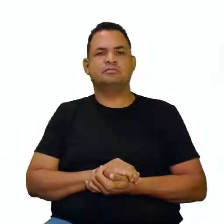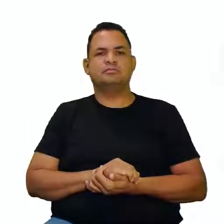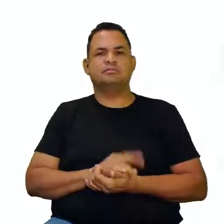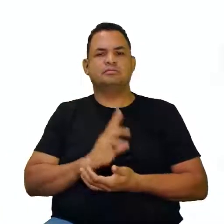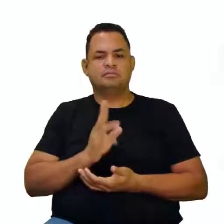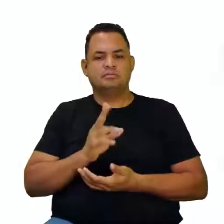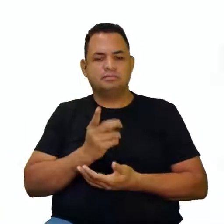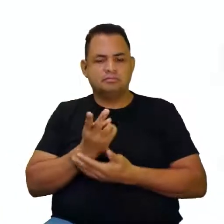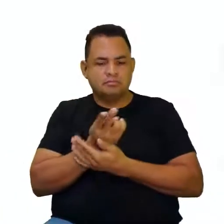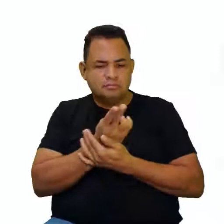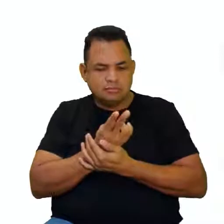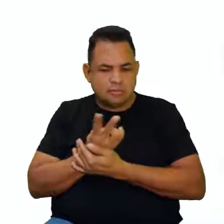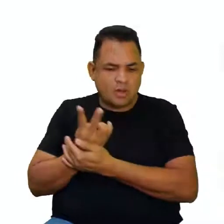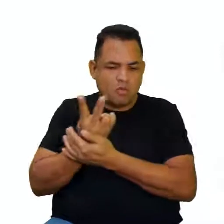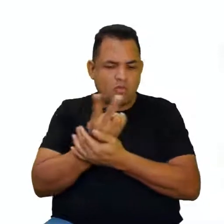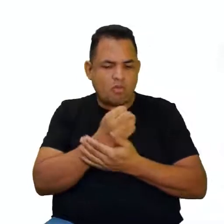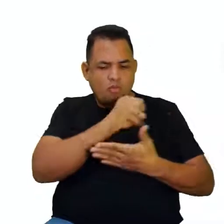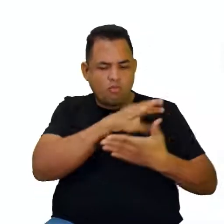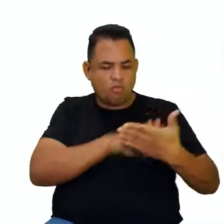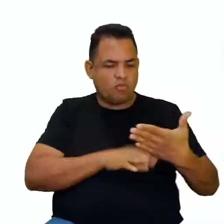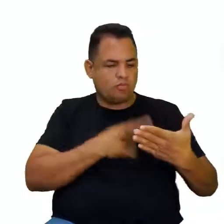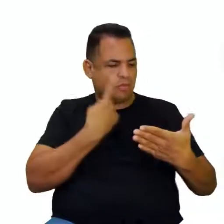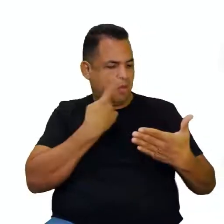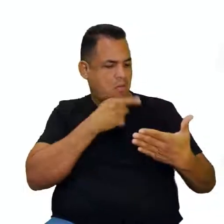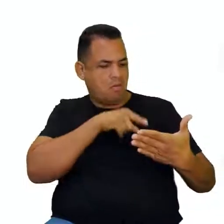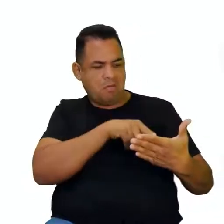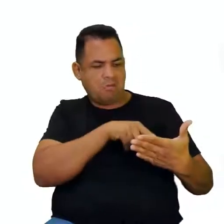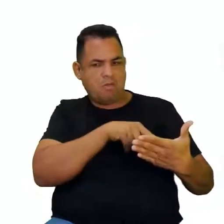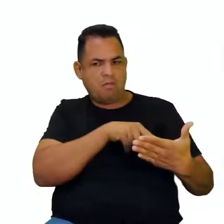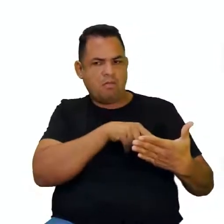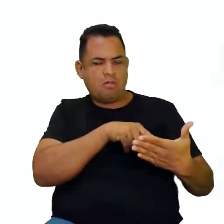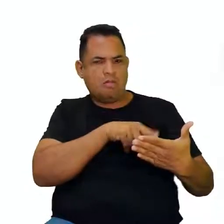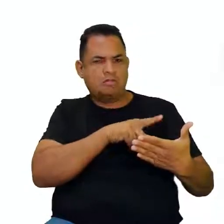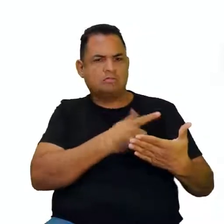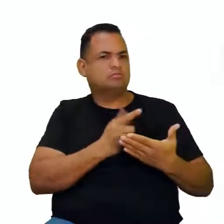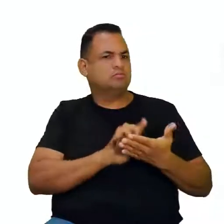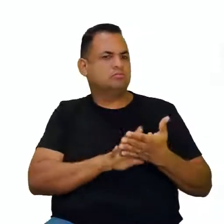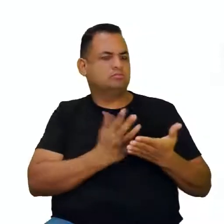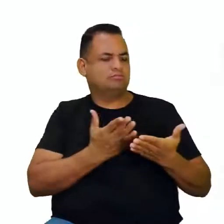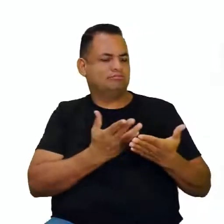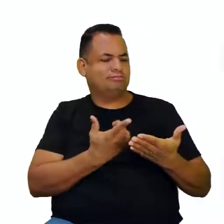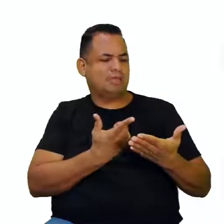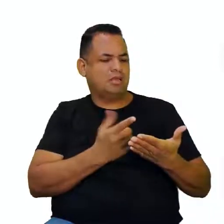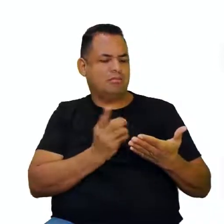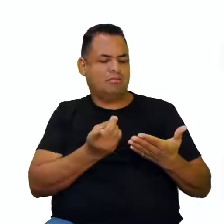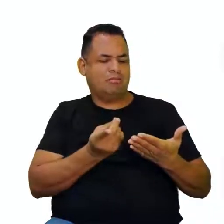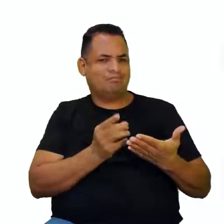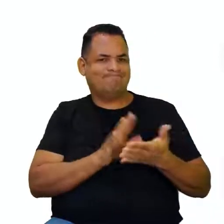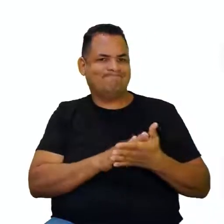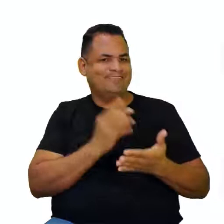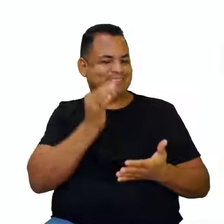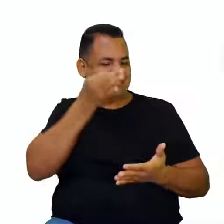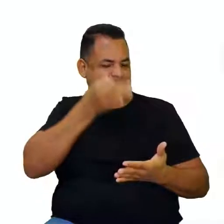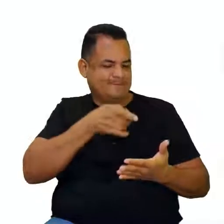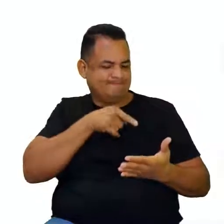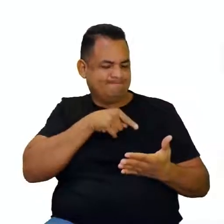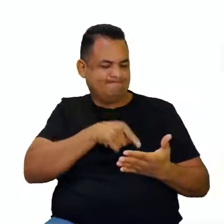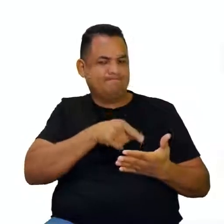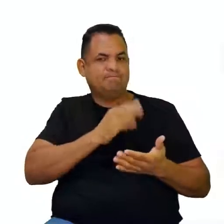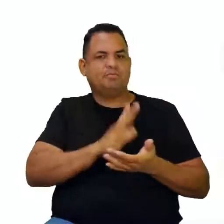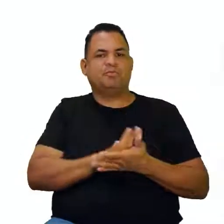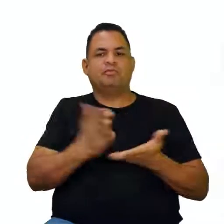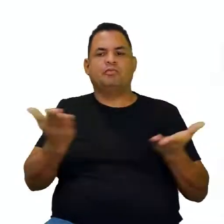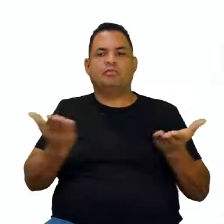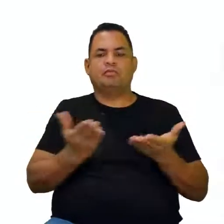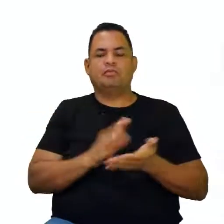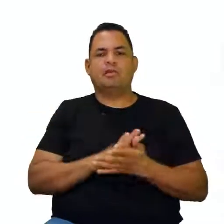sempre procurem aquela alternativa que você olhe e diga assim, não tem como contestar essa questão, ela está